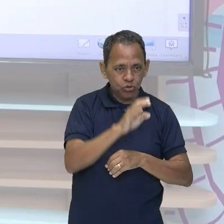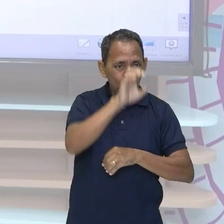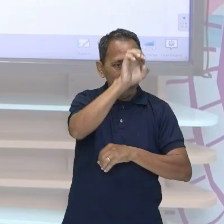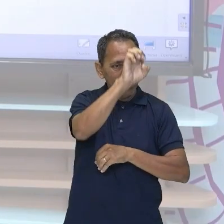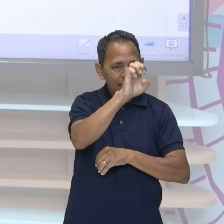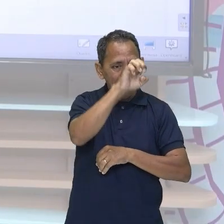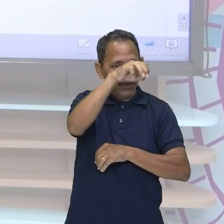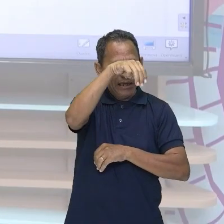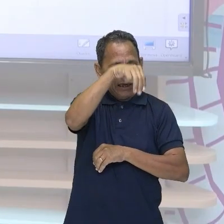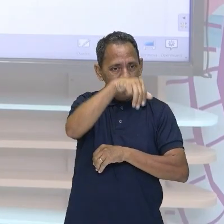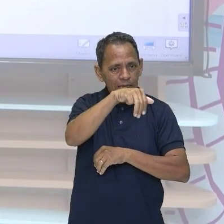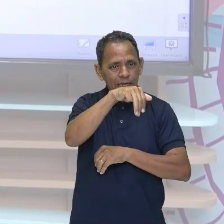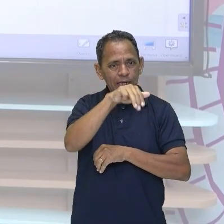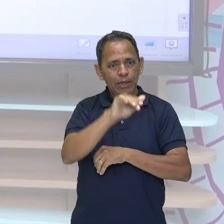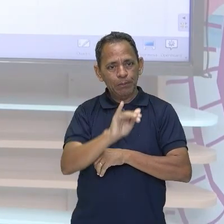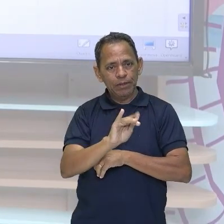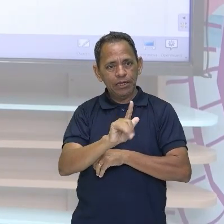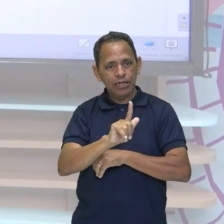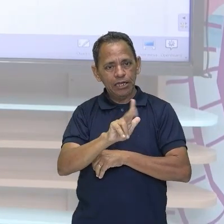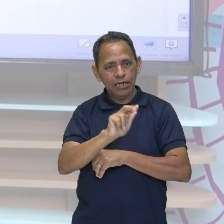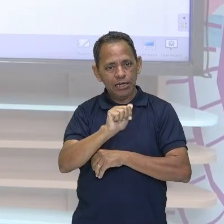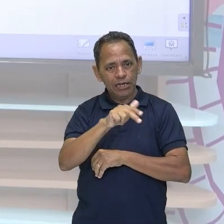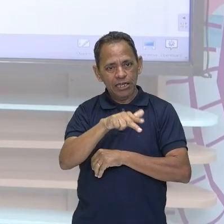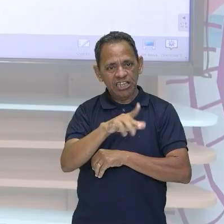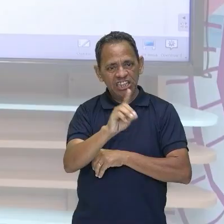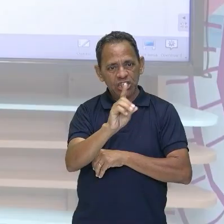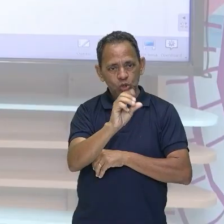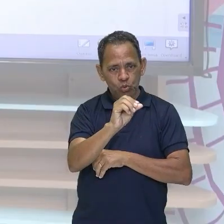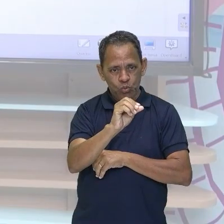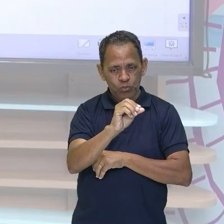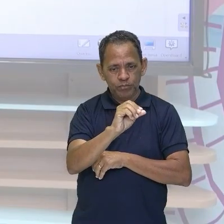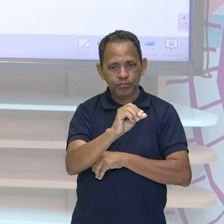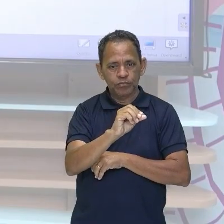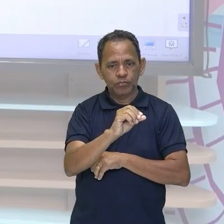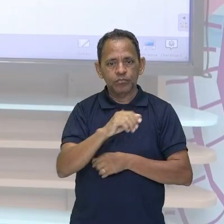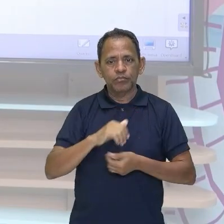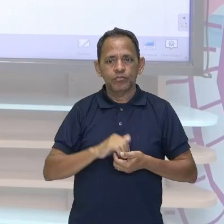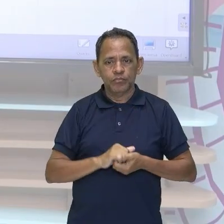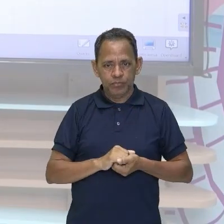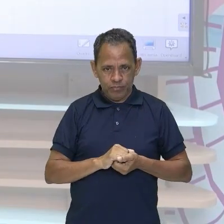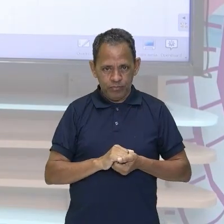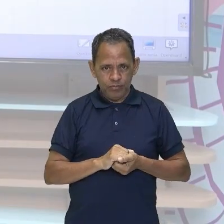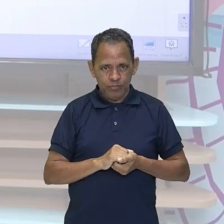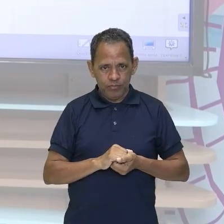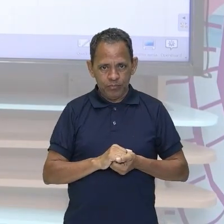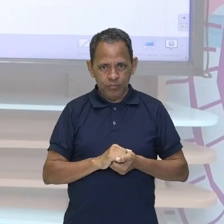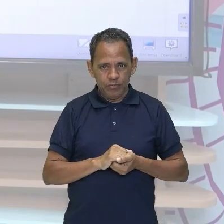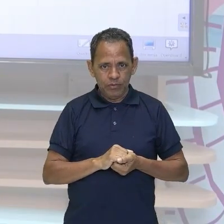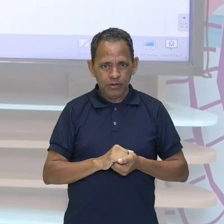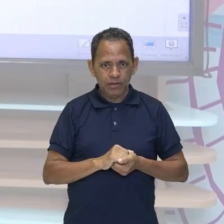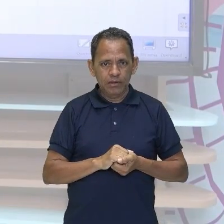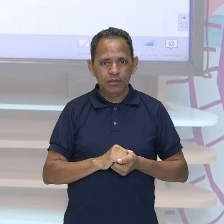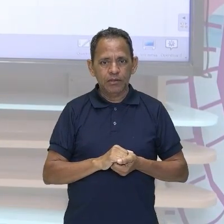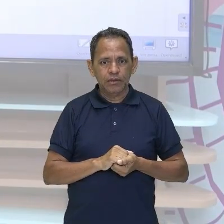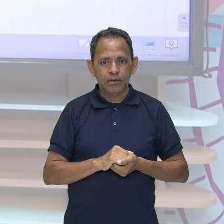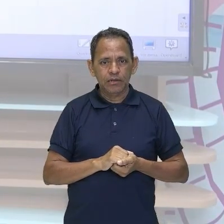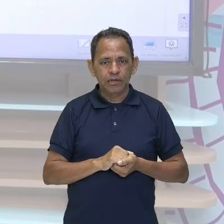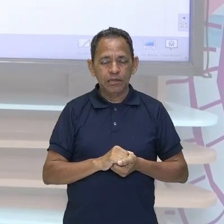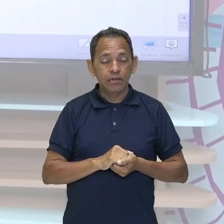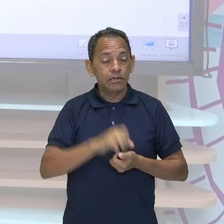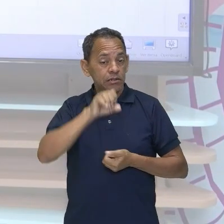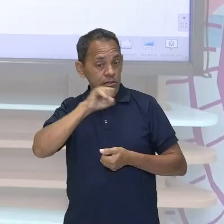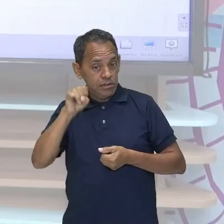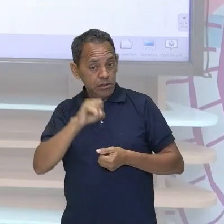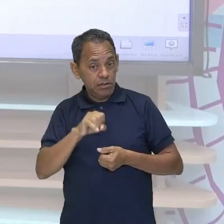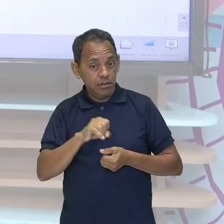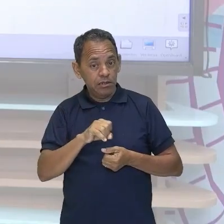Eu estou emigrando ou imigrando, com o i aí de igreja. Se eu estou